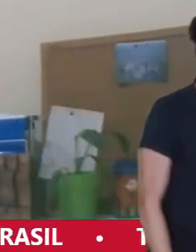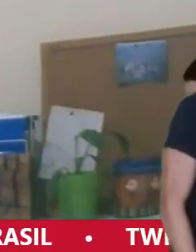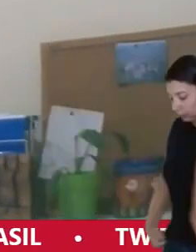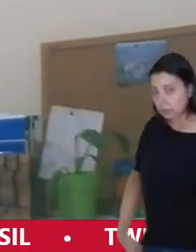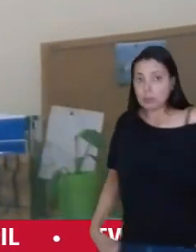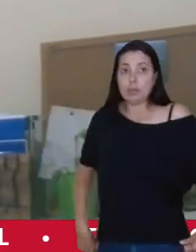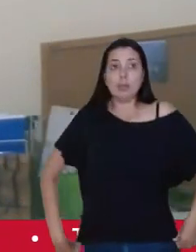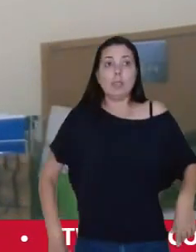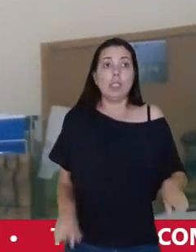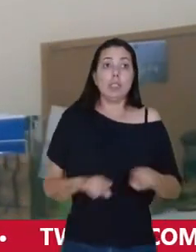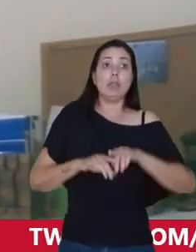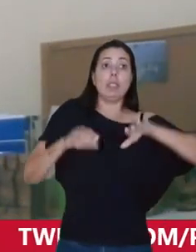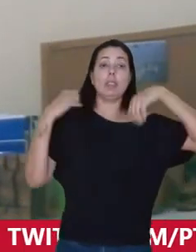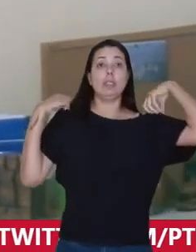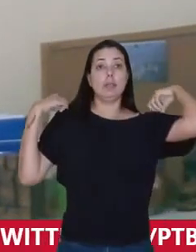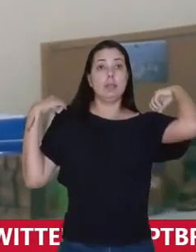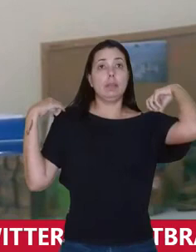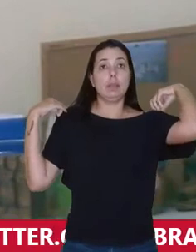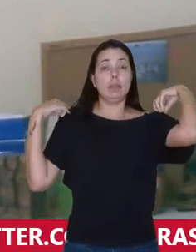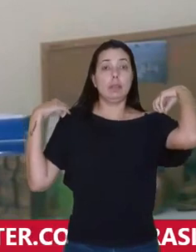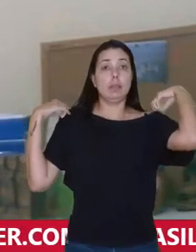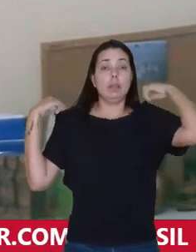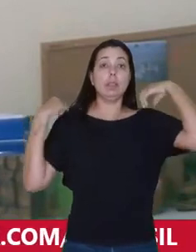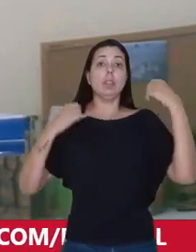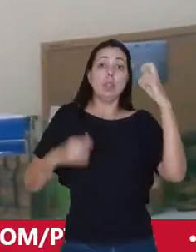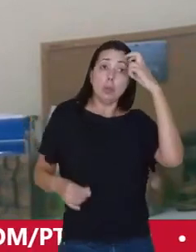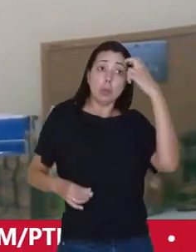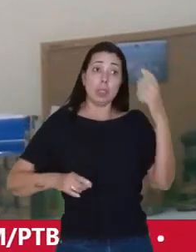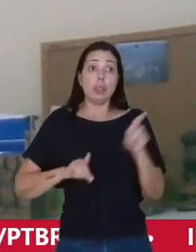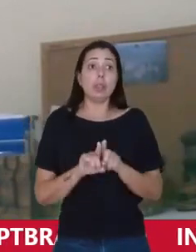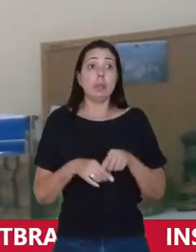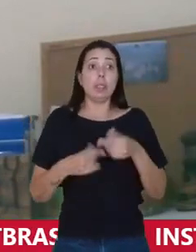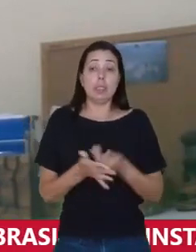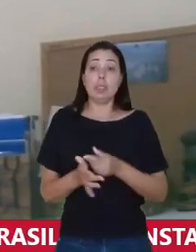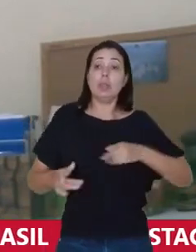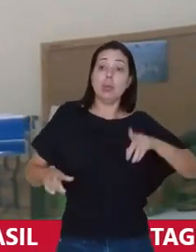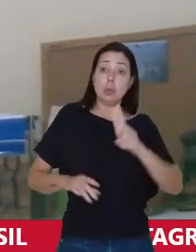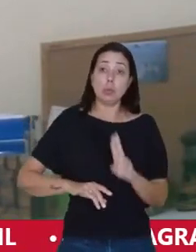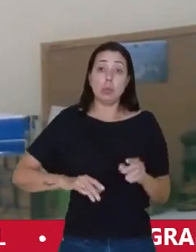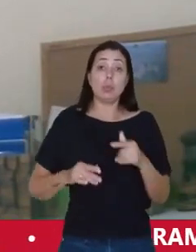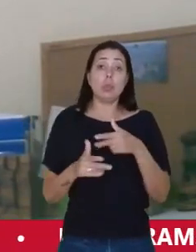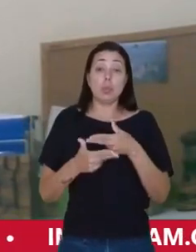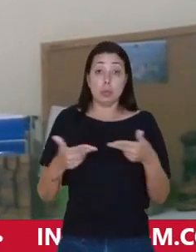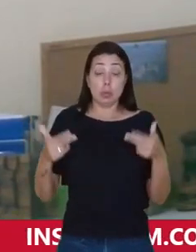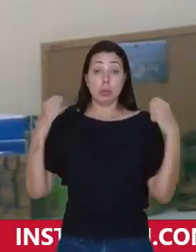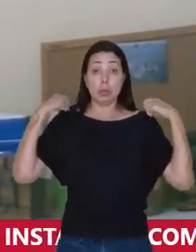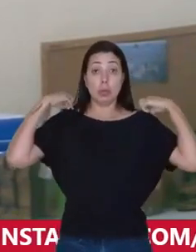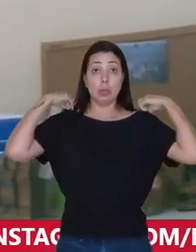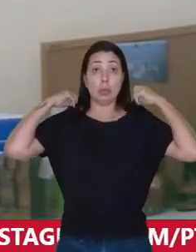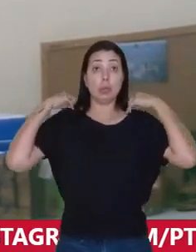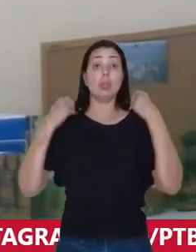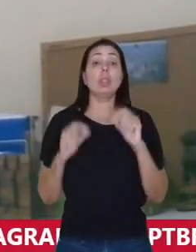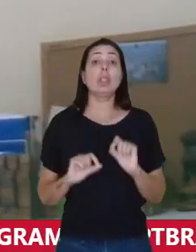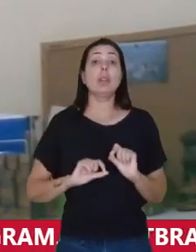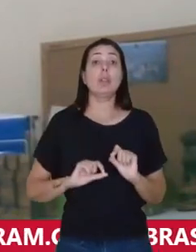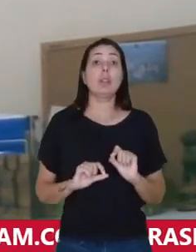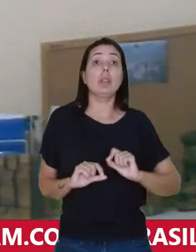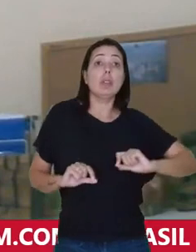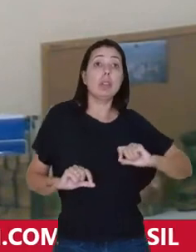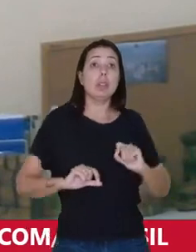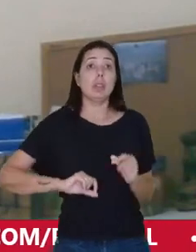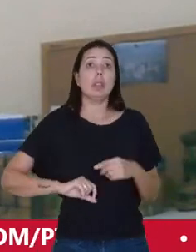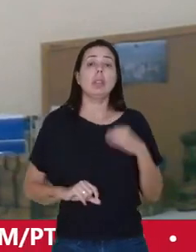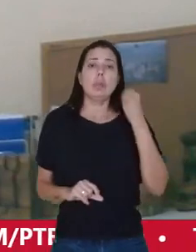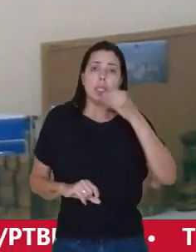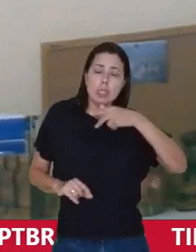grupos, de desqualificação dessas matrizes culturais, de desqualificação dessas formas de existir desses grupos, né, que são,